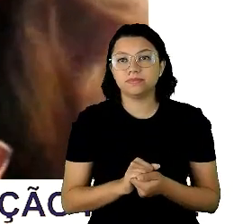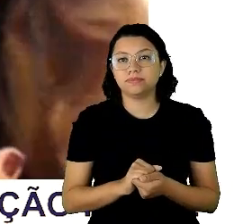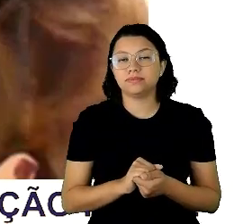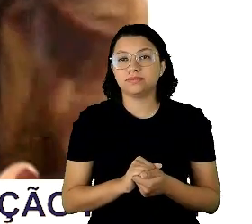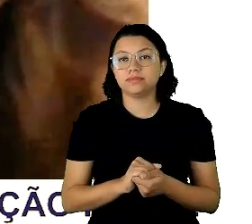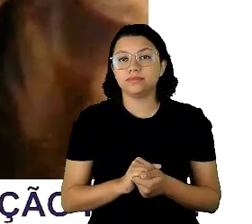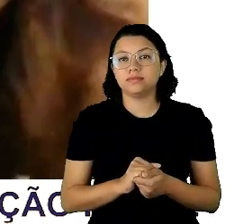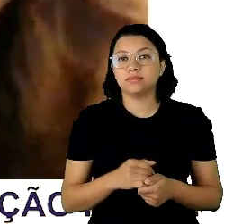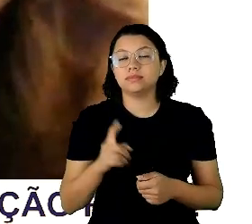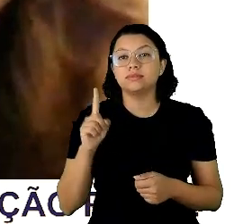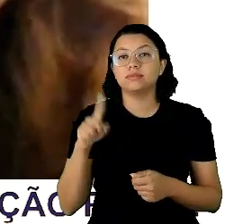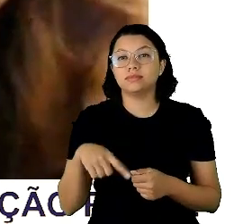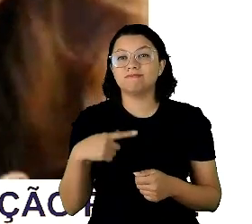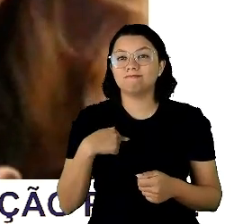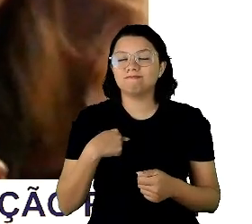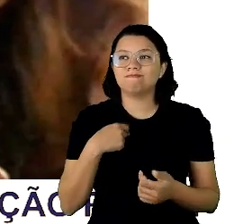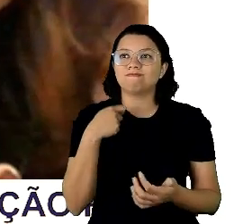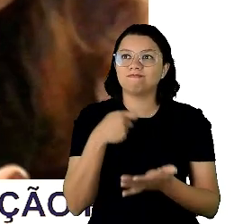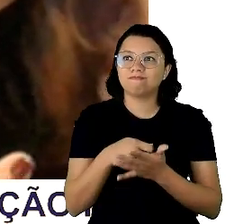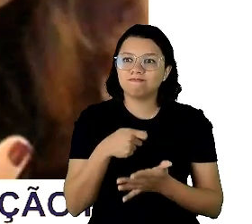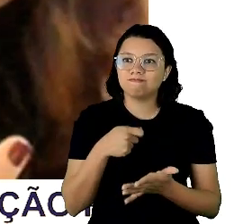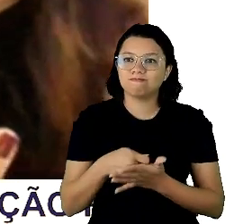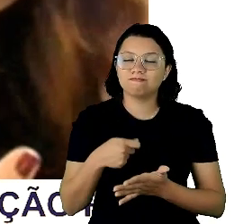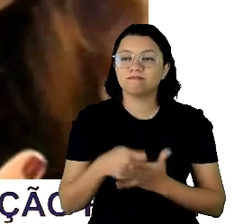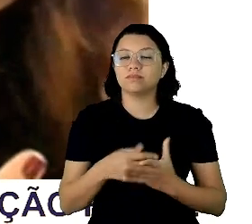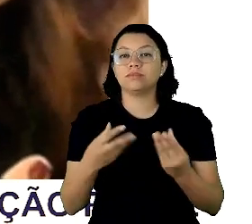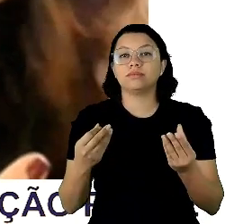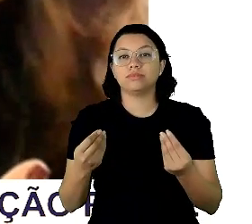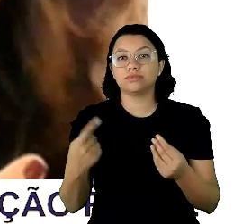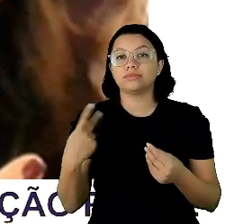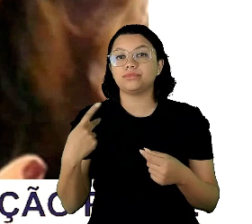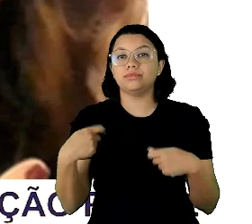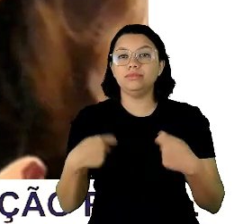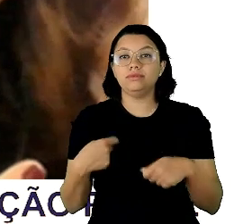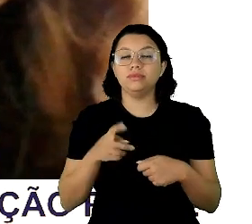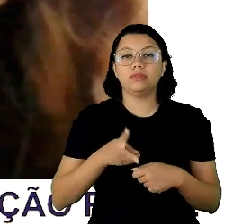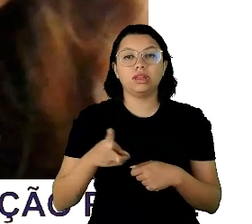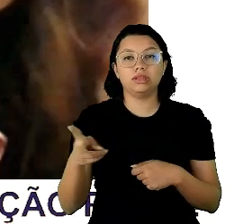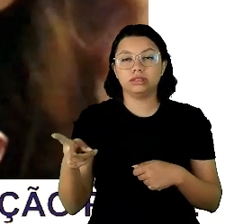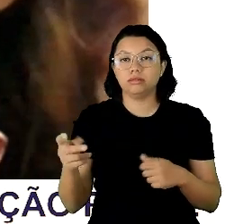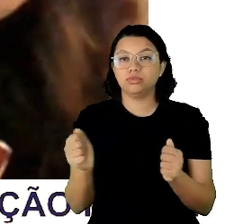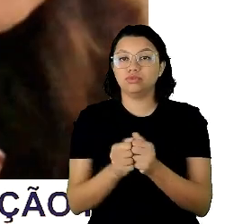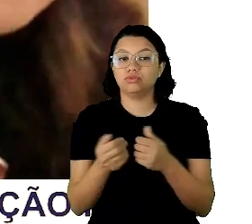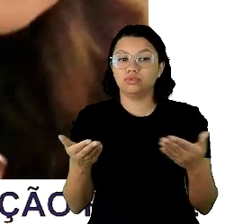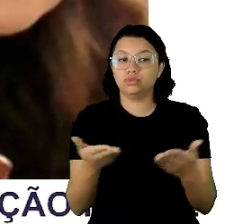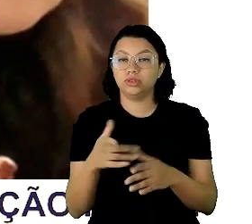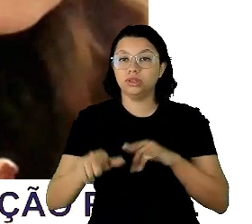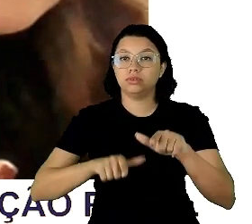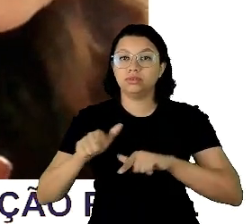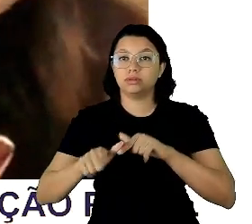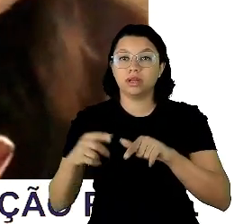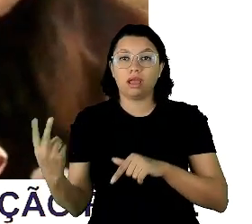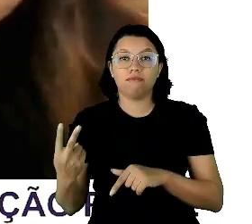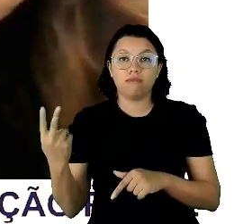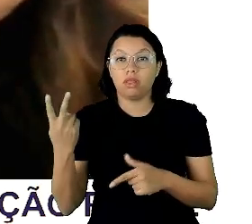coisa que eu insisto muito, a gente tem que sempre, paralelamente a isso, trabalhar com